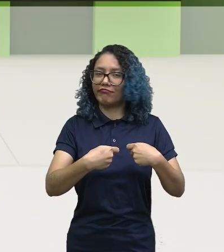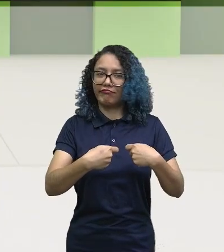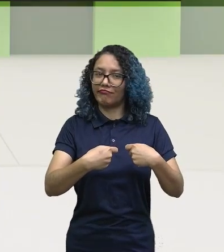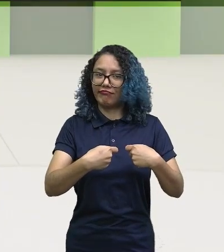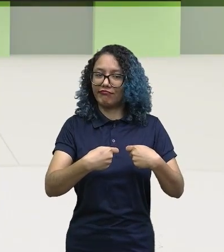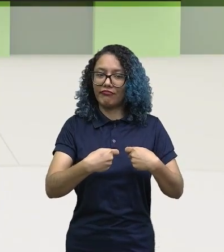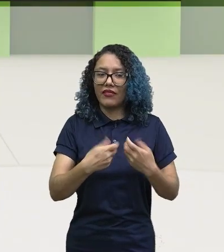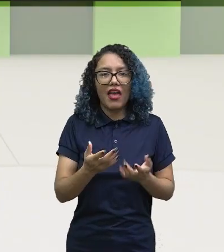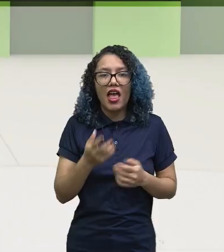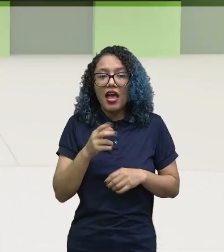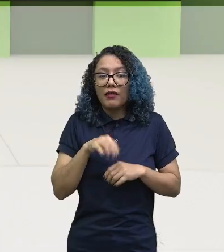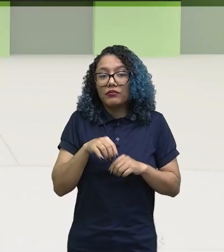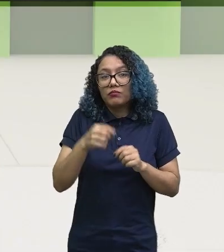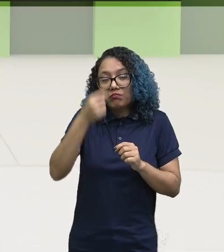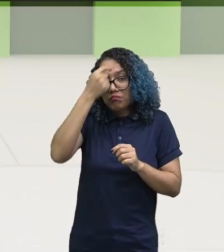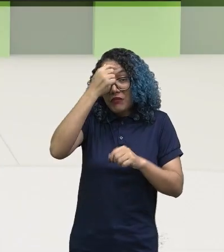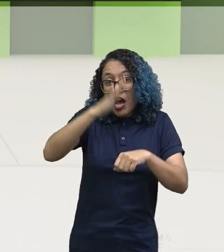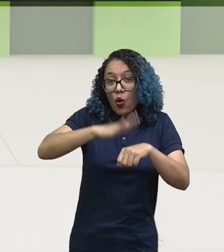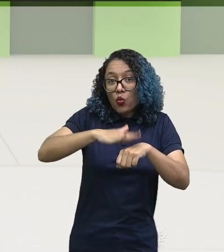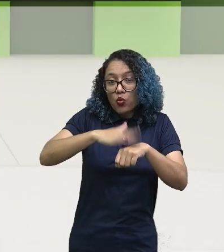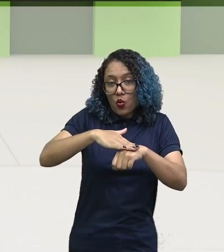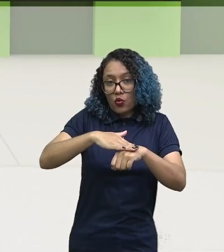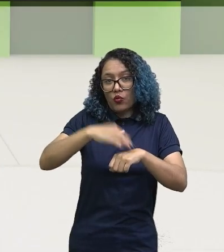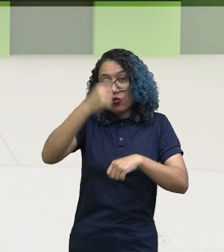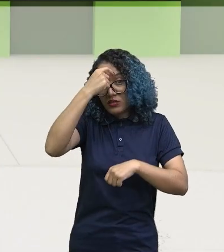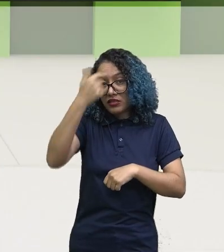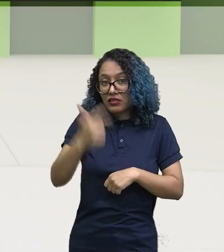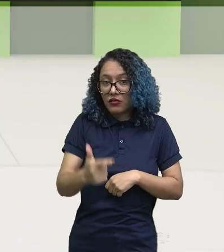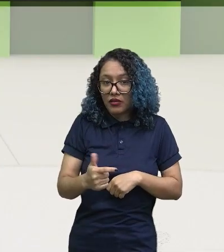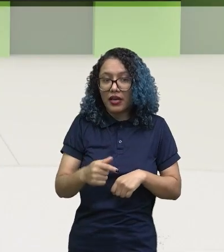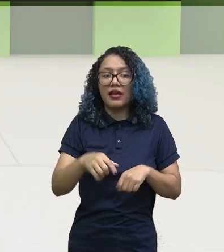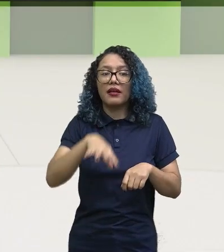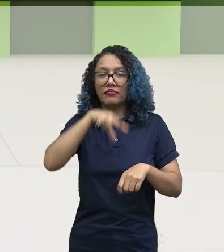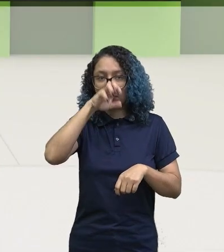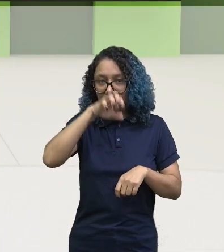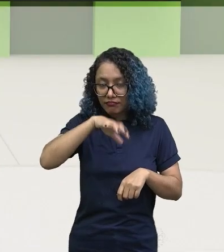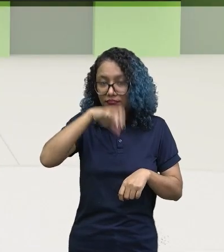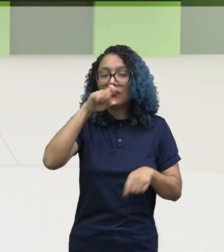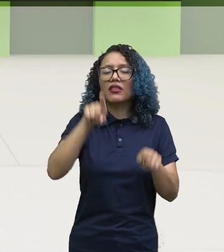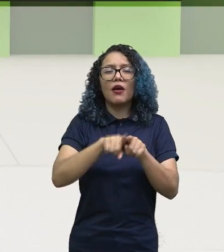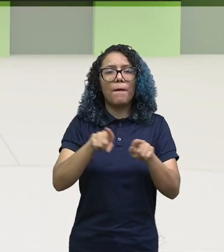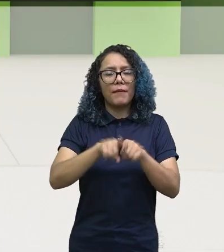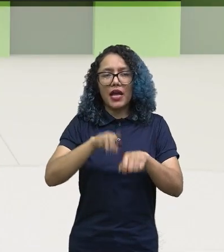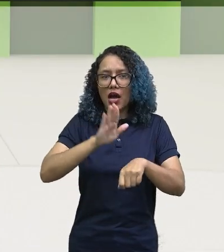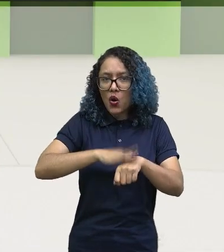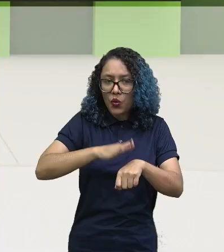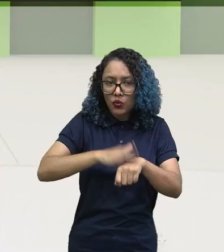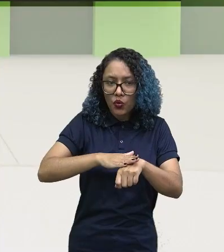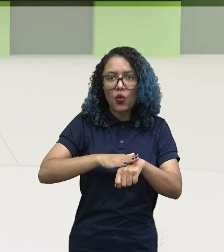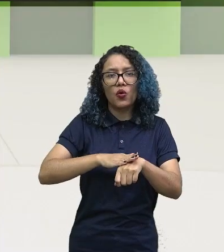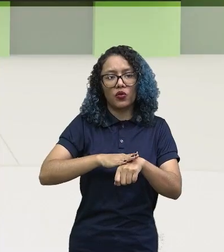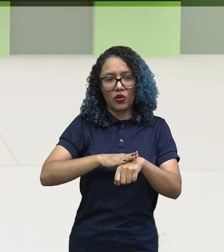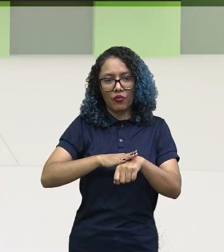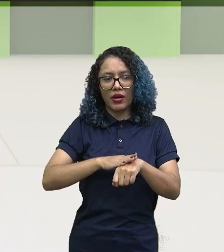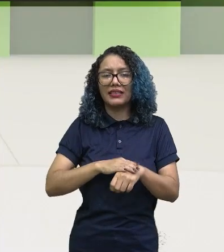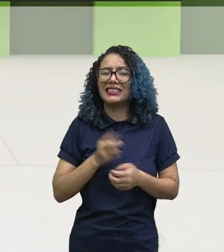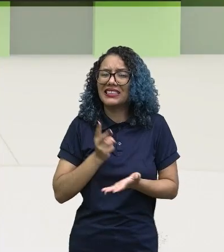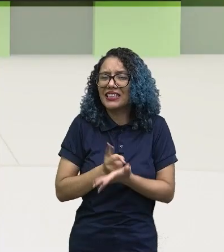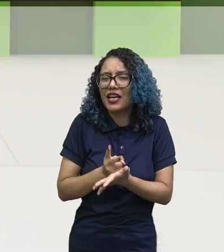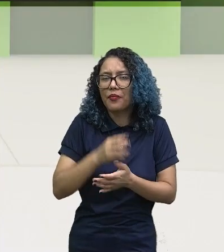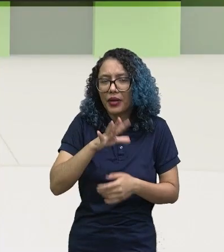Então, é um movimento involuntário. A nossa respiração também é involuntária, né? A gente está ali o tempo todo